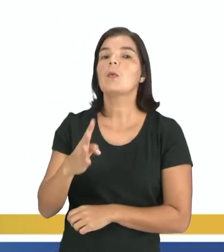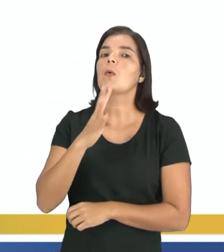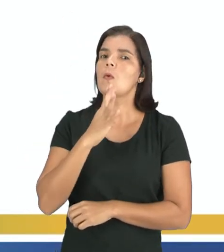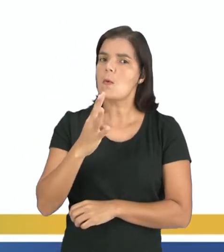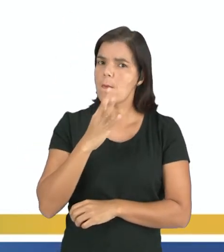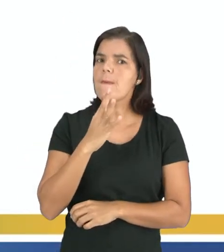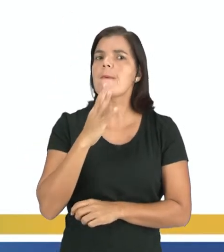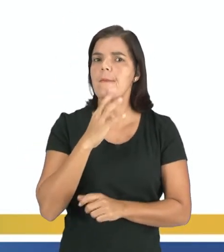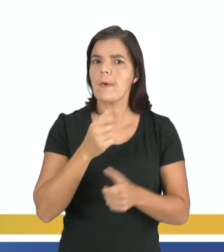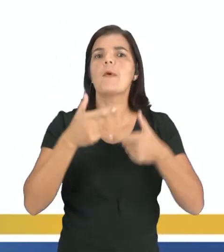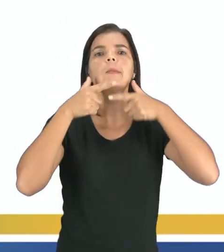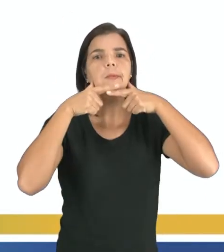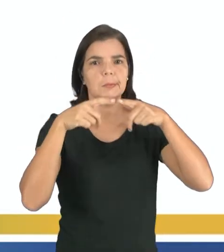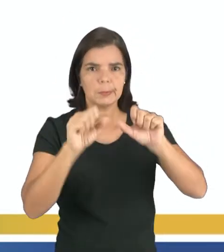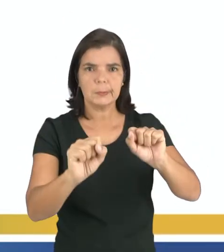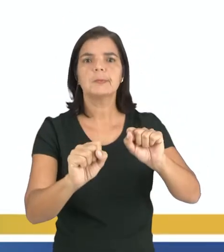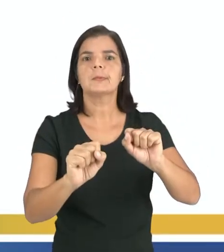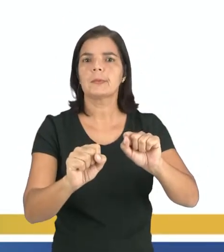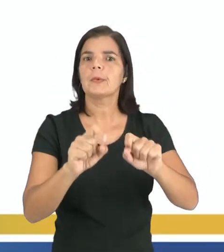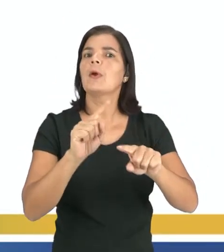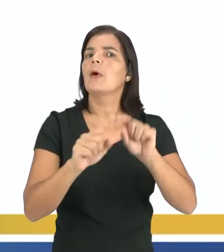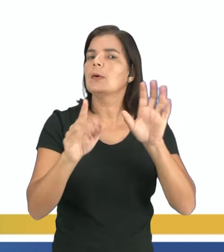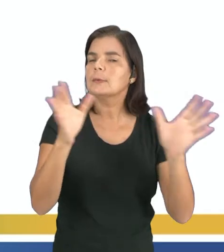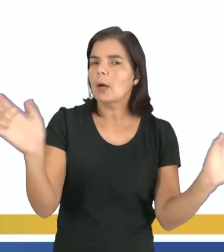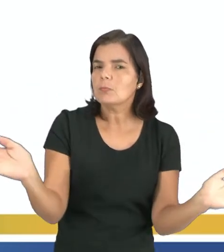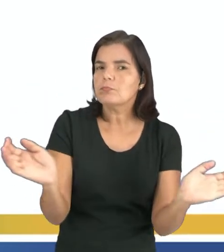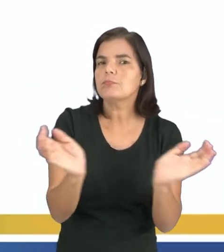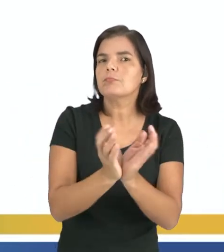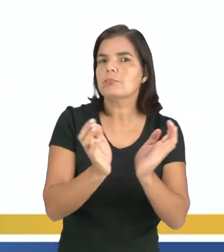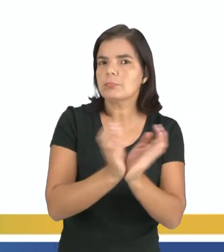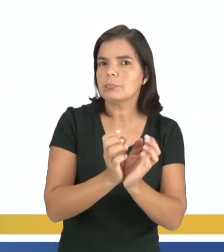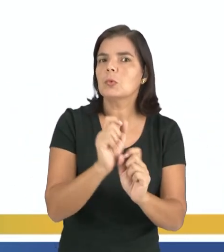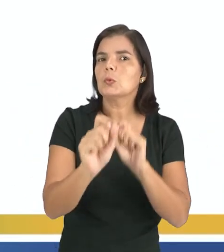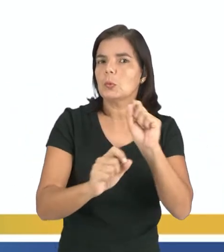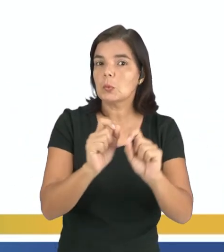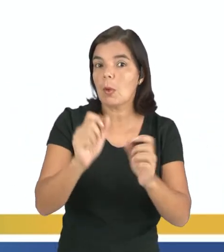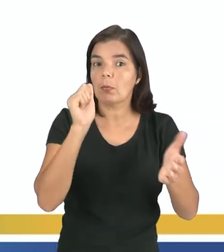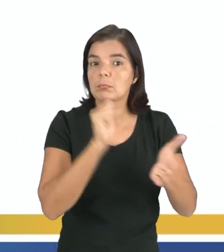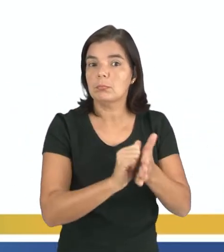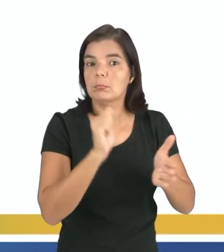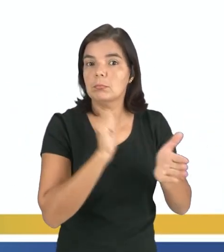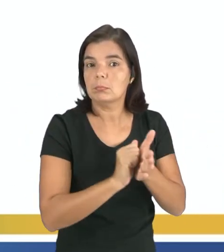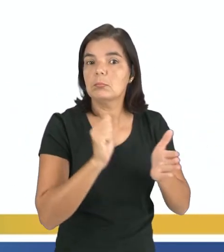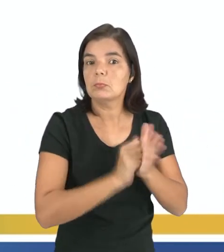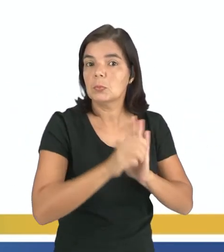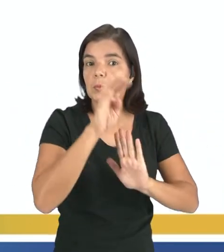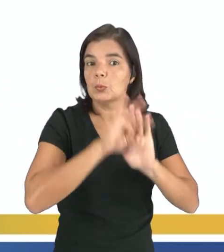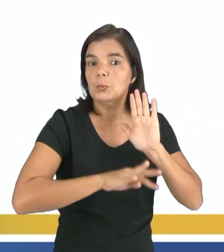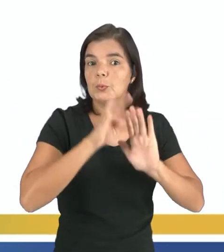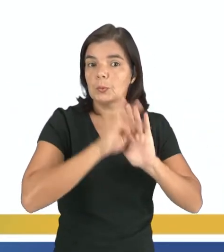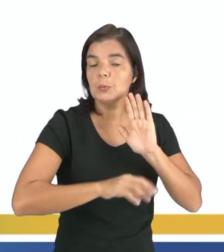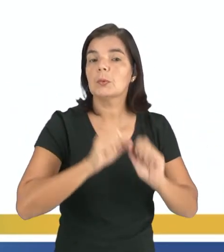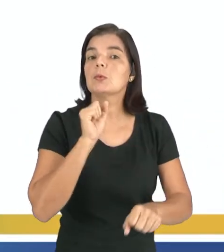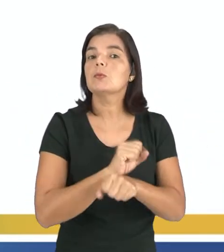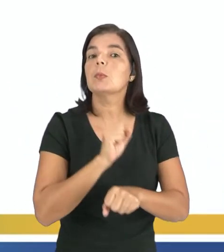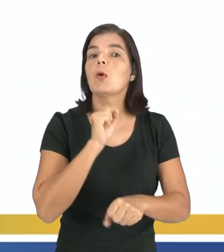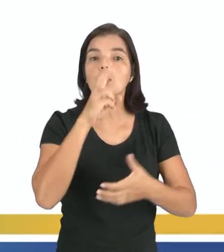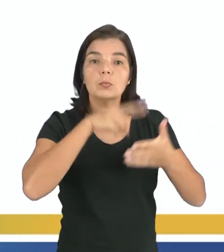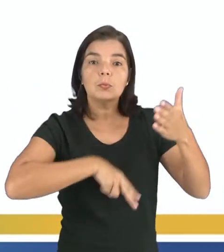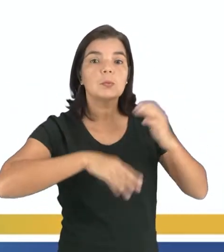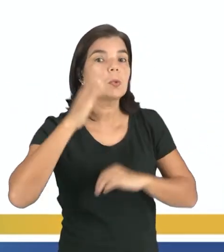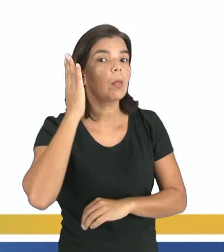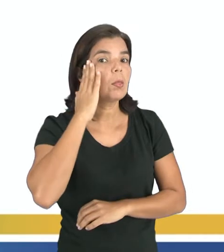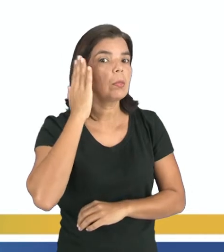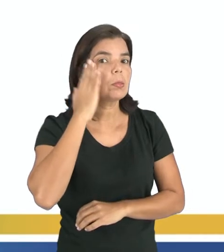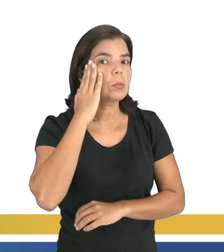bem essa figura de linguagem. Ela está relacionada ao fato de a gente produzir um texto e esperar que o nosso leitor